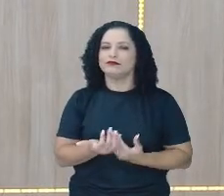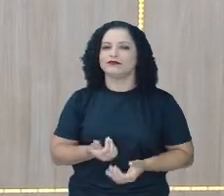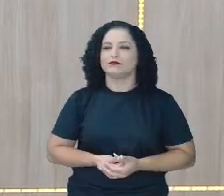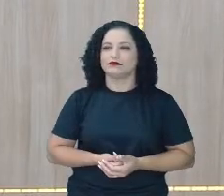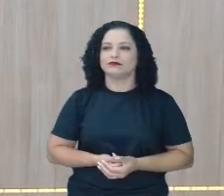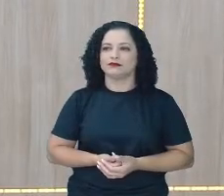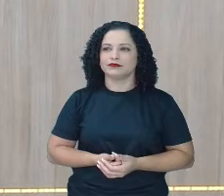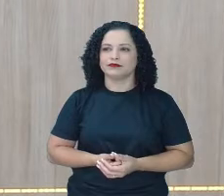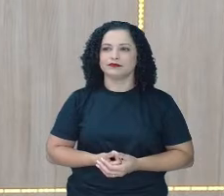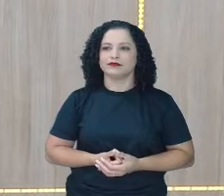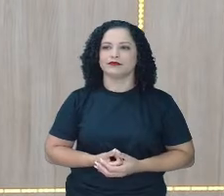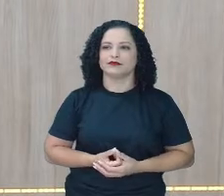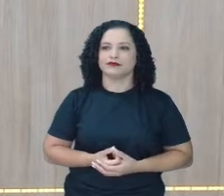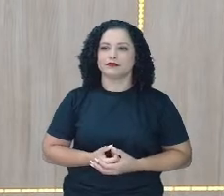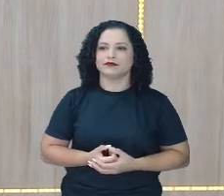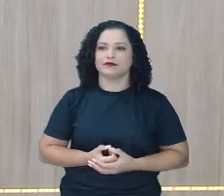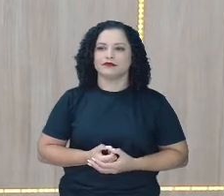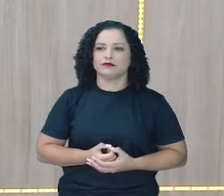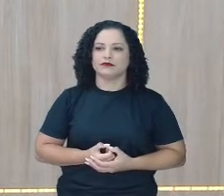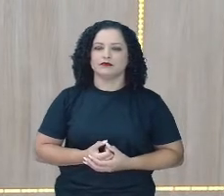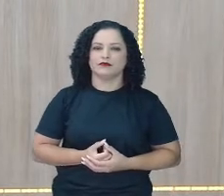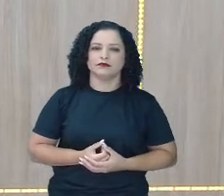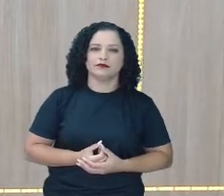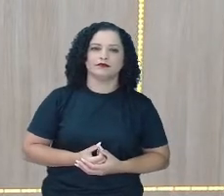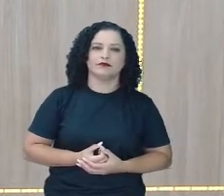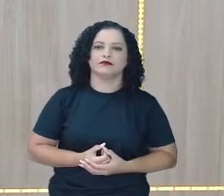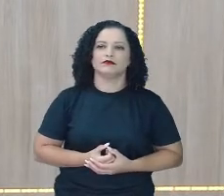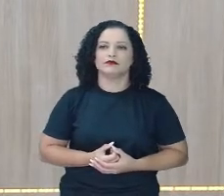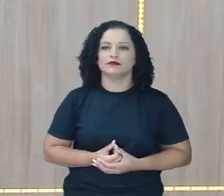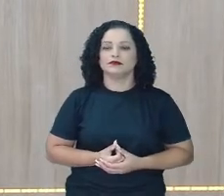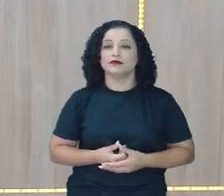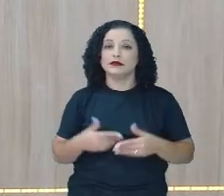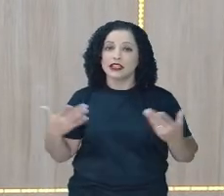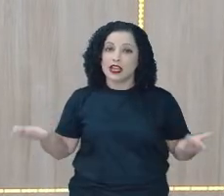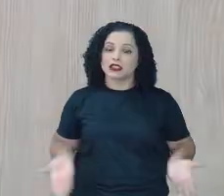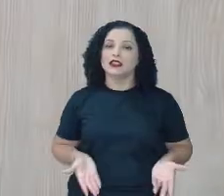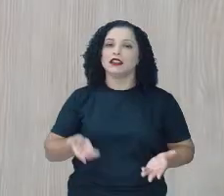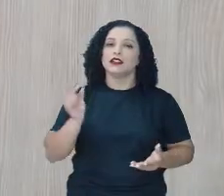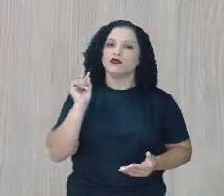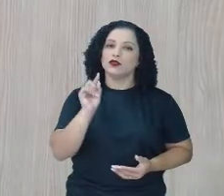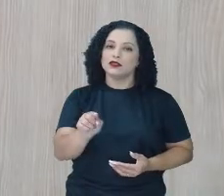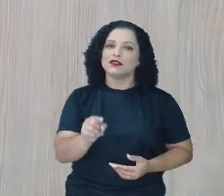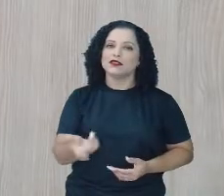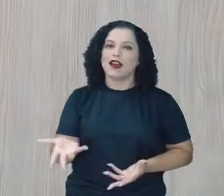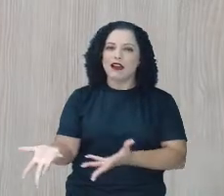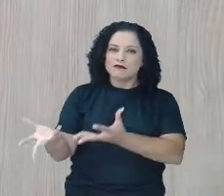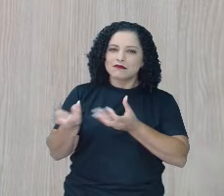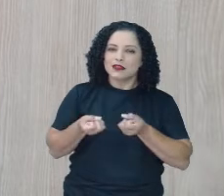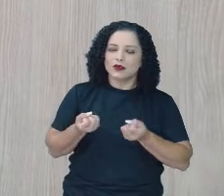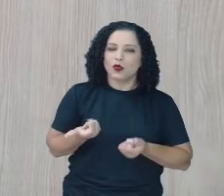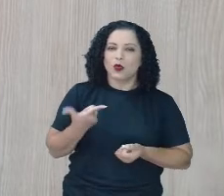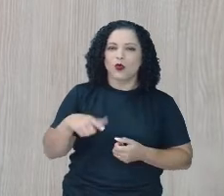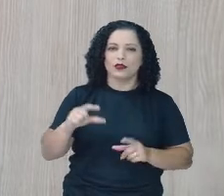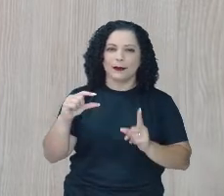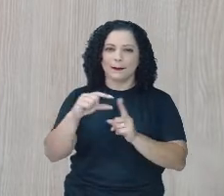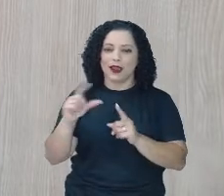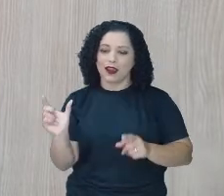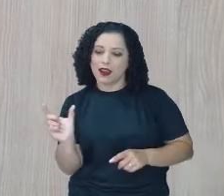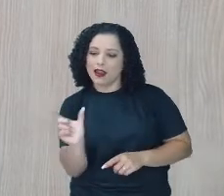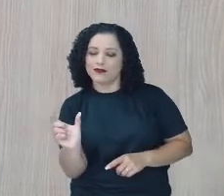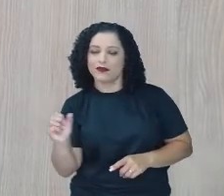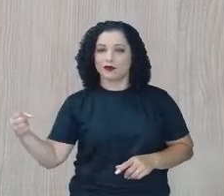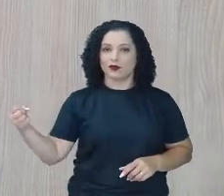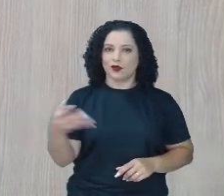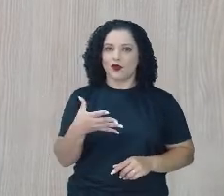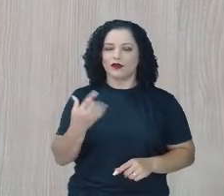E, o A pelo E, tá? A questão de pronúncia e Por tal. isso que o professor Rony falou que você está ganhando outra palavra no seu vocabulário. É bem observado isso, porque às vezes